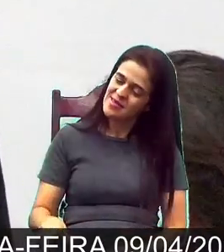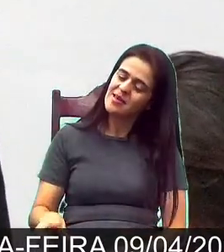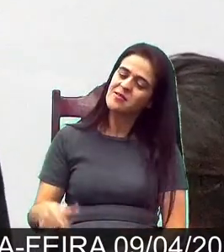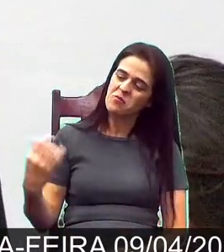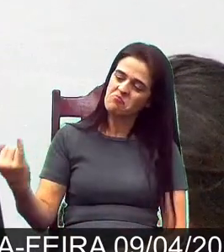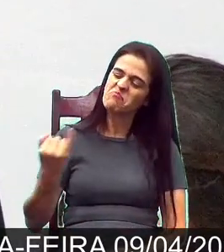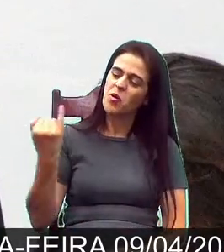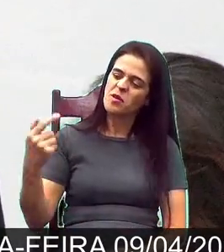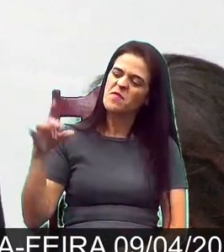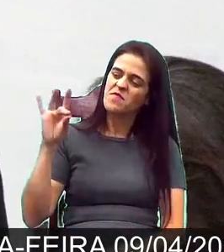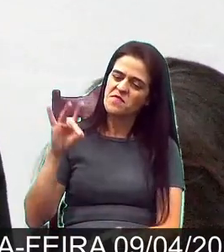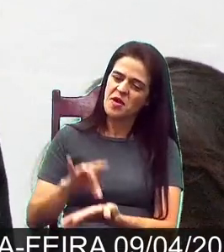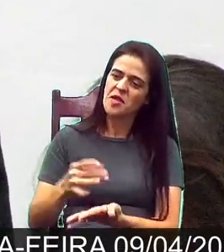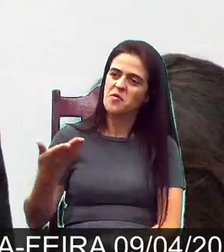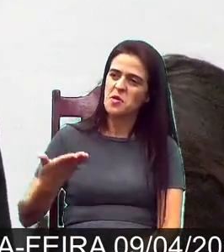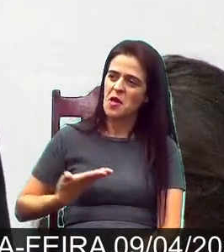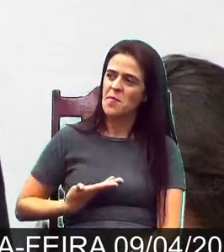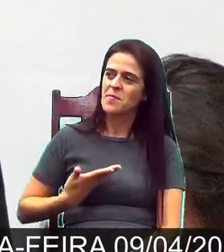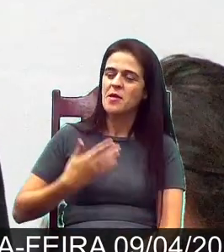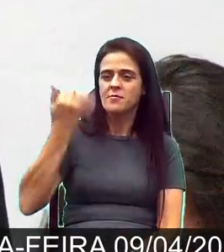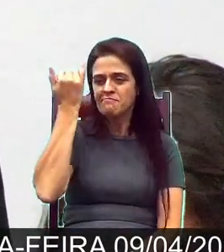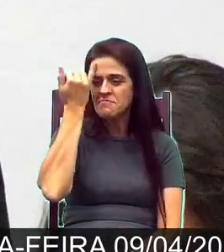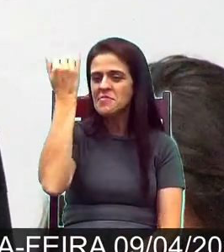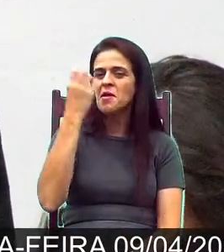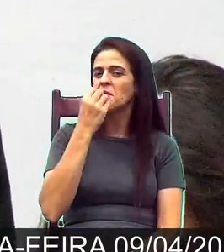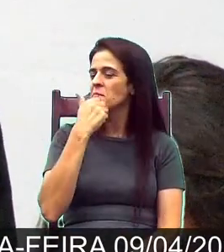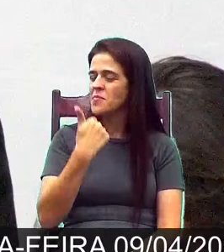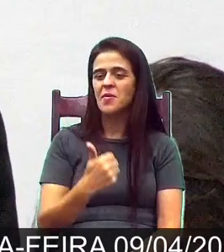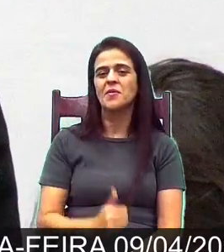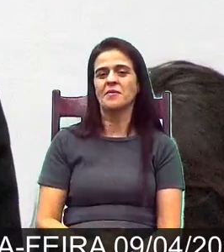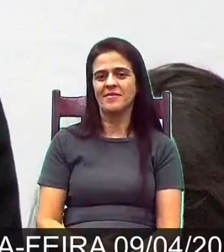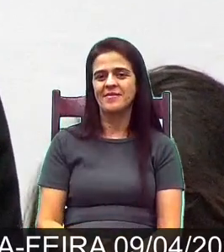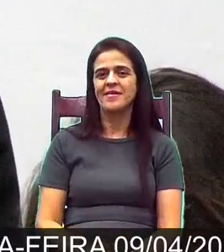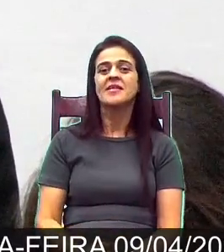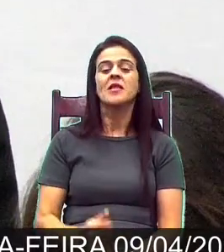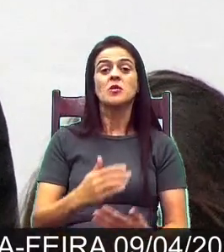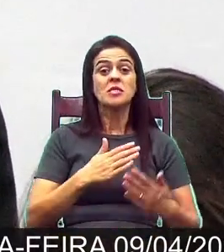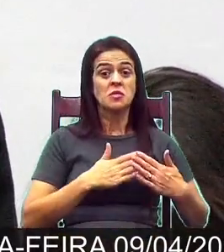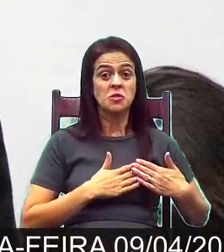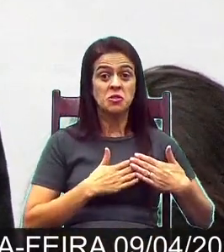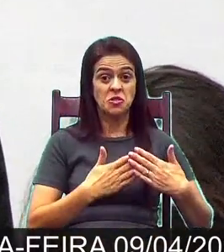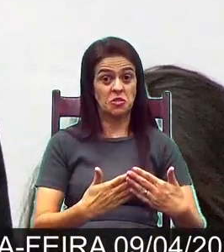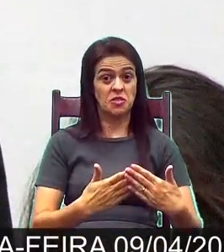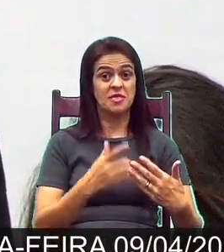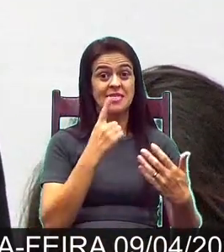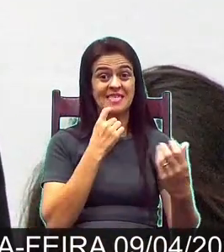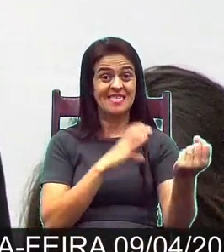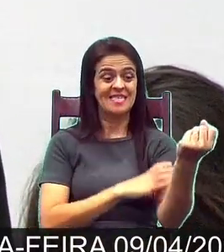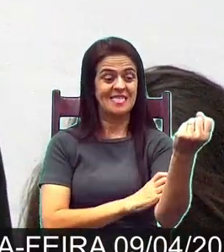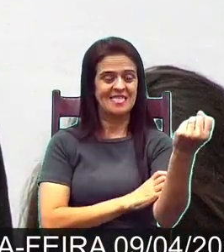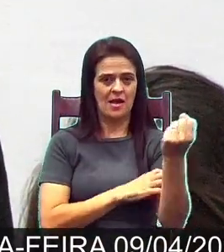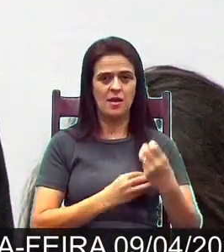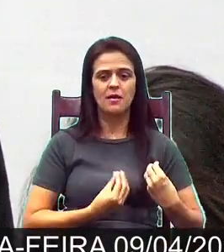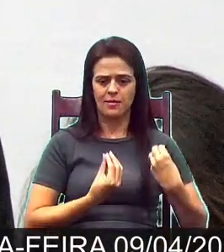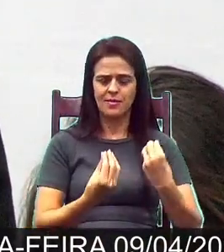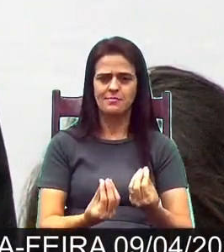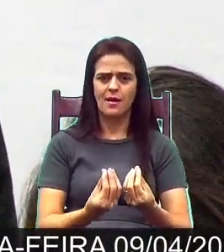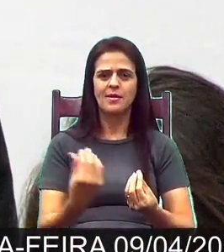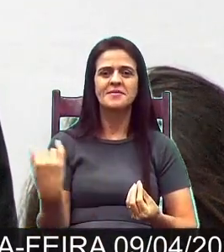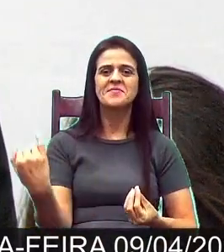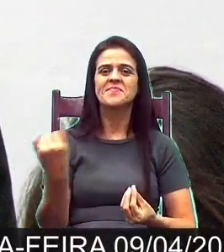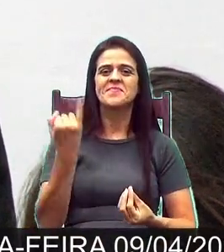um companheiro, vamos dizer assim, né? É companheiro aquele que doa sangue, né? Aquele que proporciona às